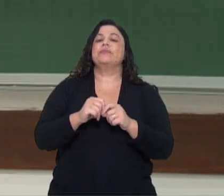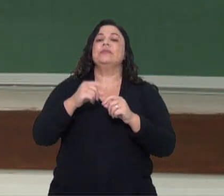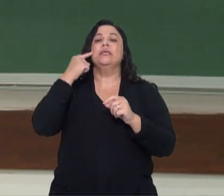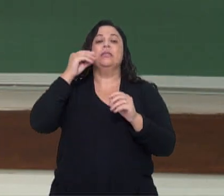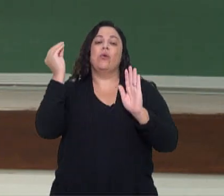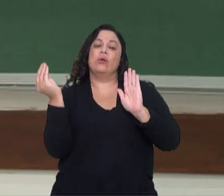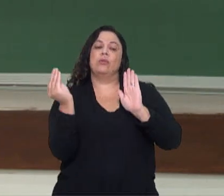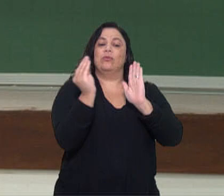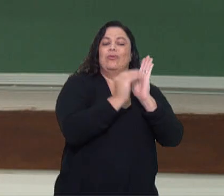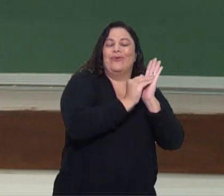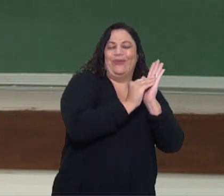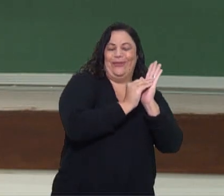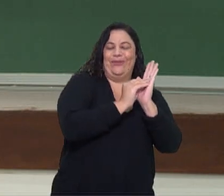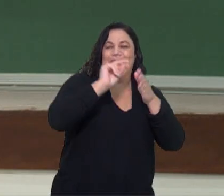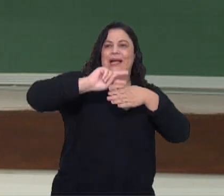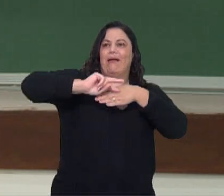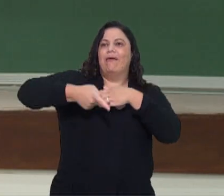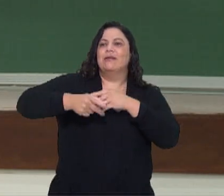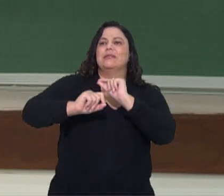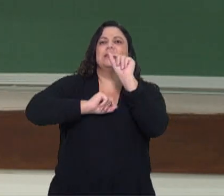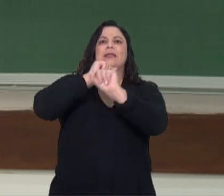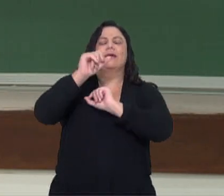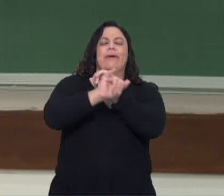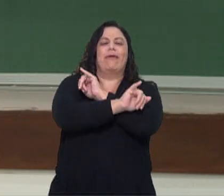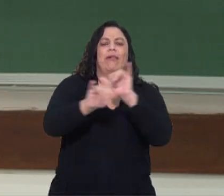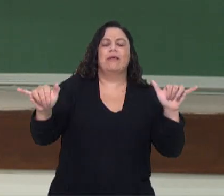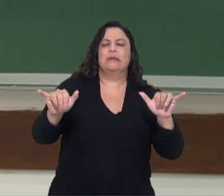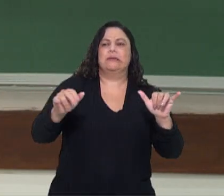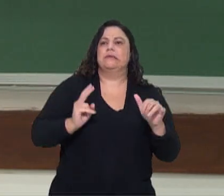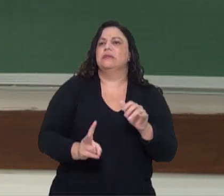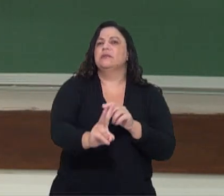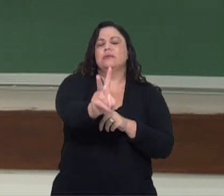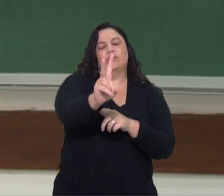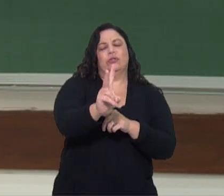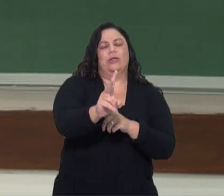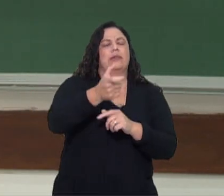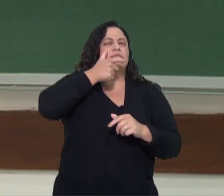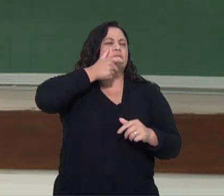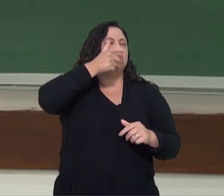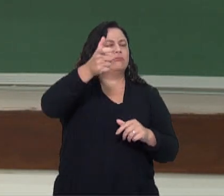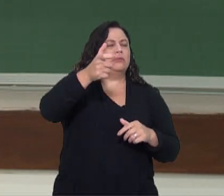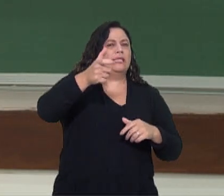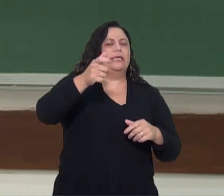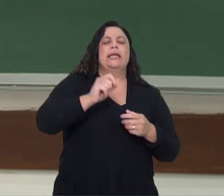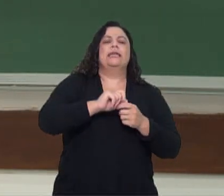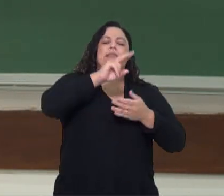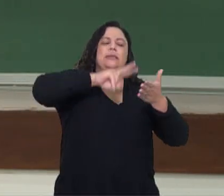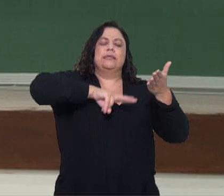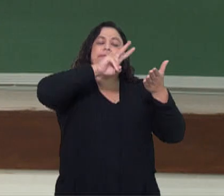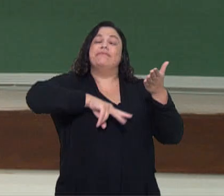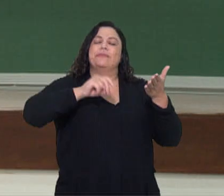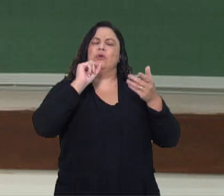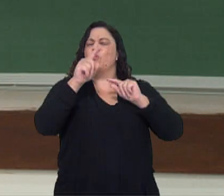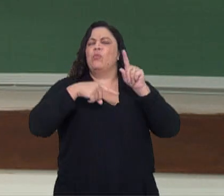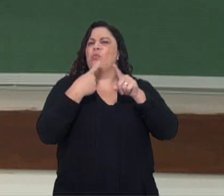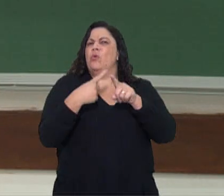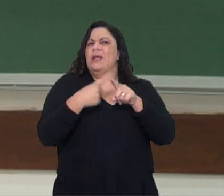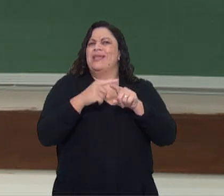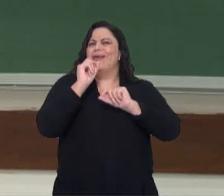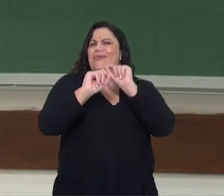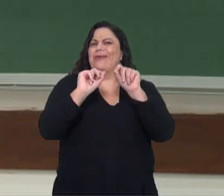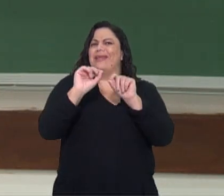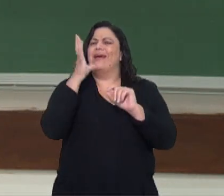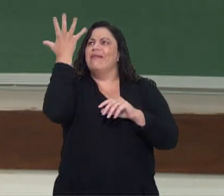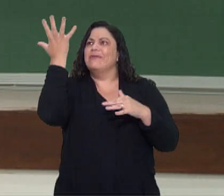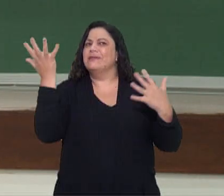notícia já para dar interesse do leitor a dar continuidade. Então, por que eu vou ter interesse em ler essa notícia? O que aconteceu? Quando eu